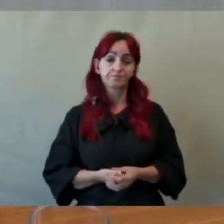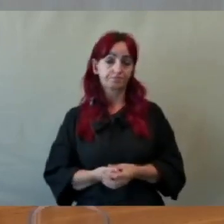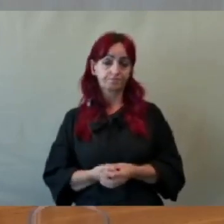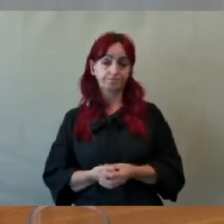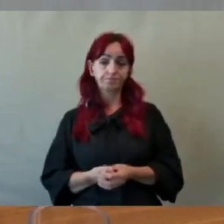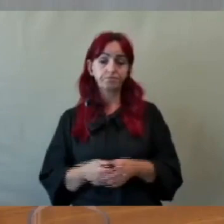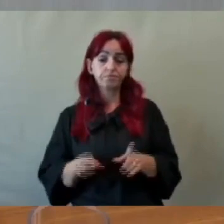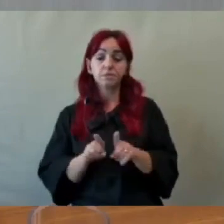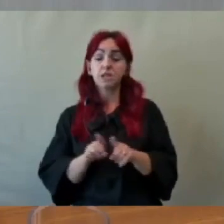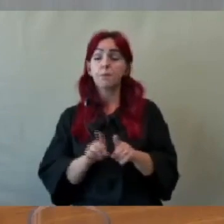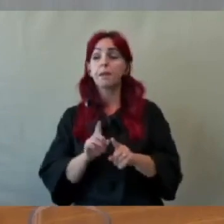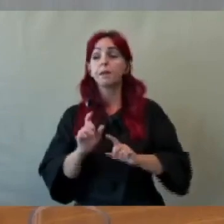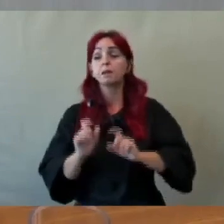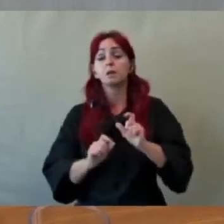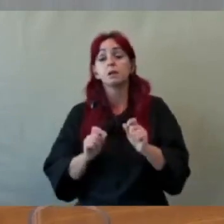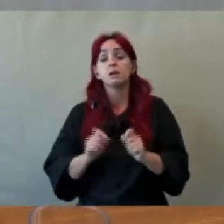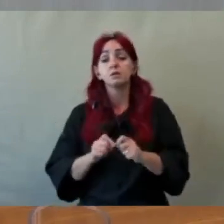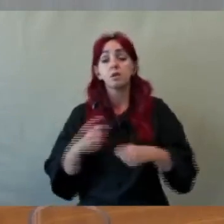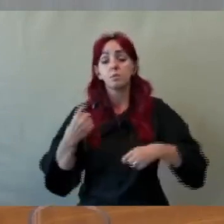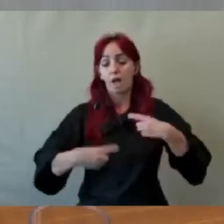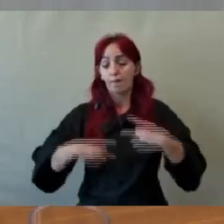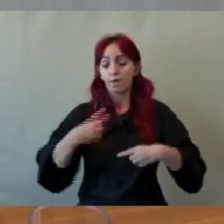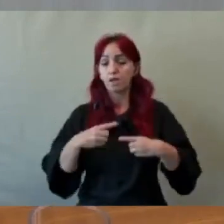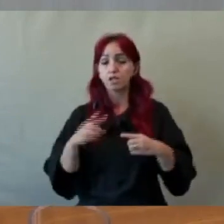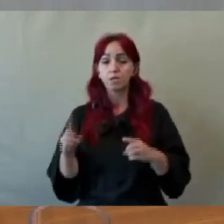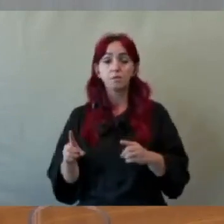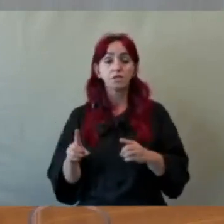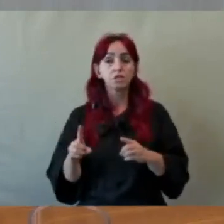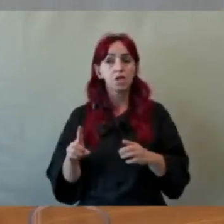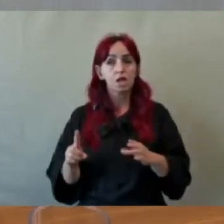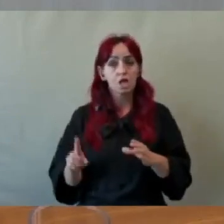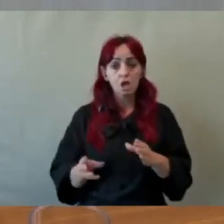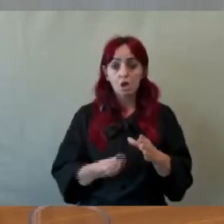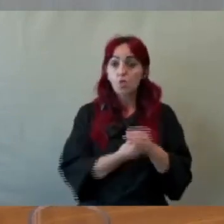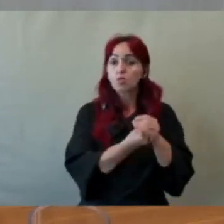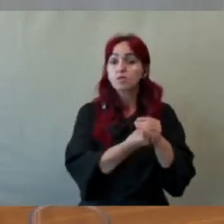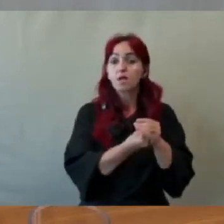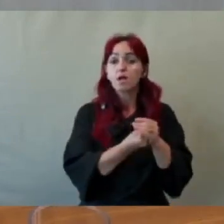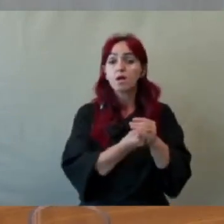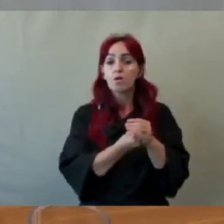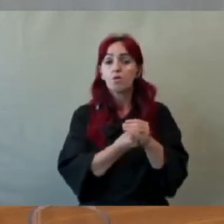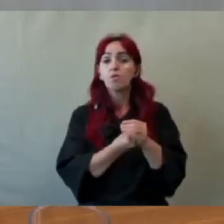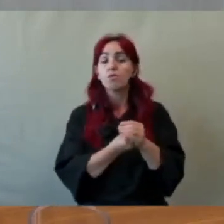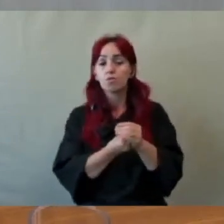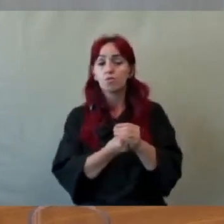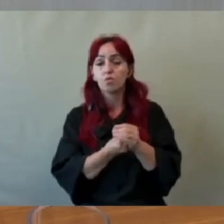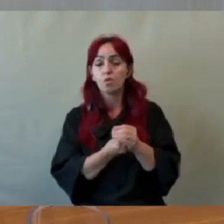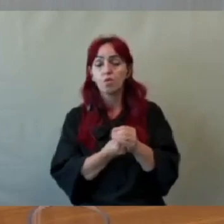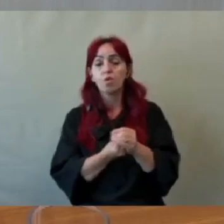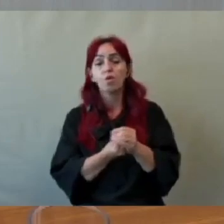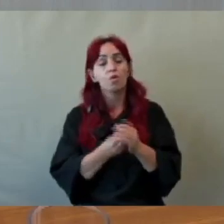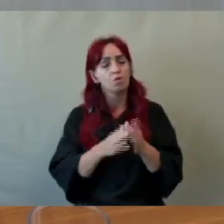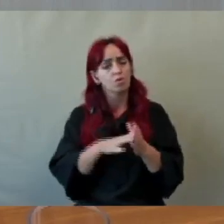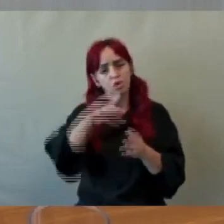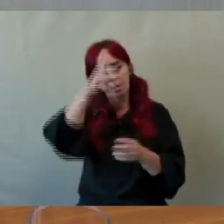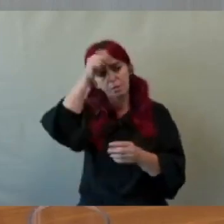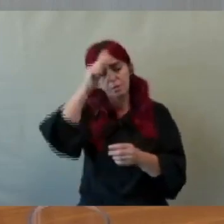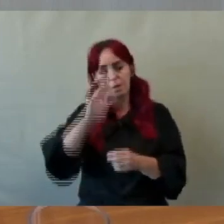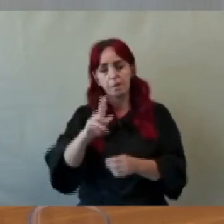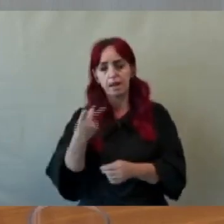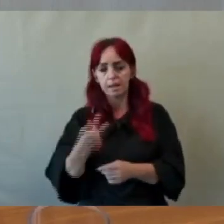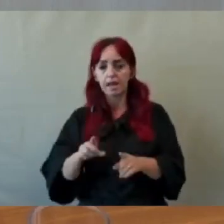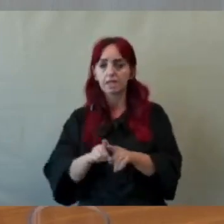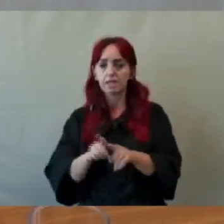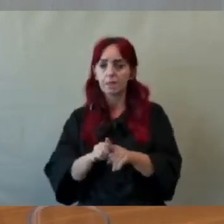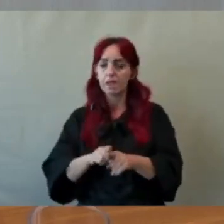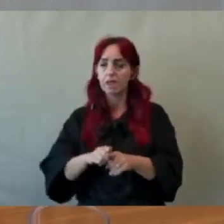sobre a questão da política de inclusão da rede municipal de Belo Horizonte, a professora Marli fez algumas falas, o Anderson traz alguns detalhes,